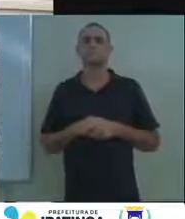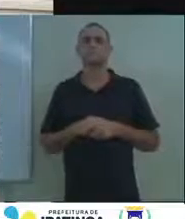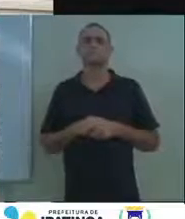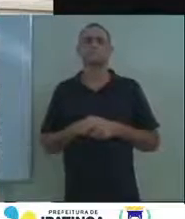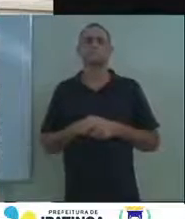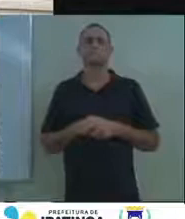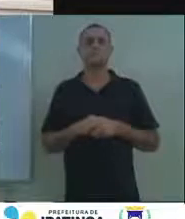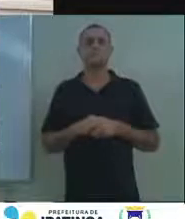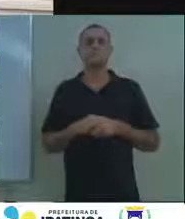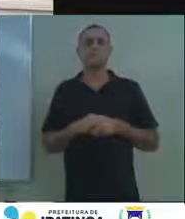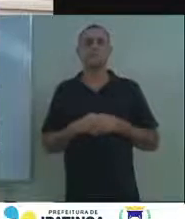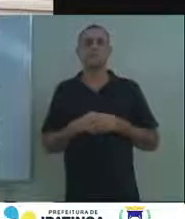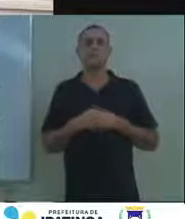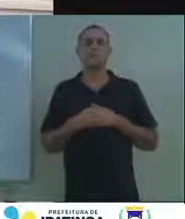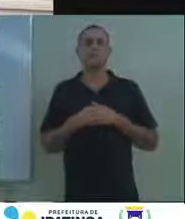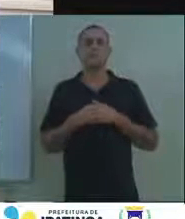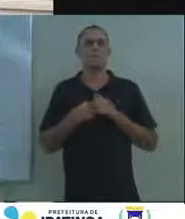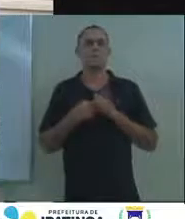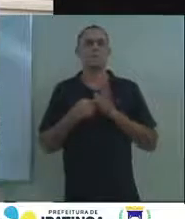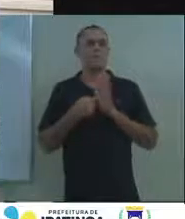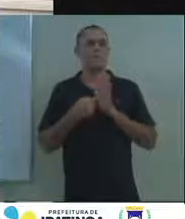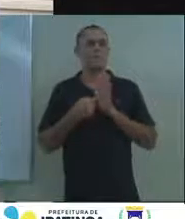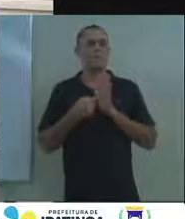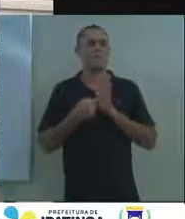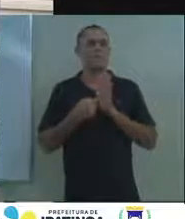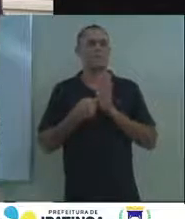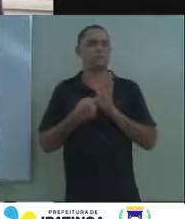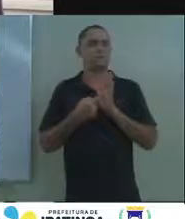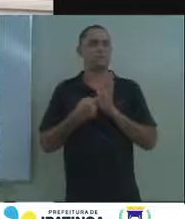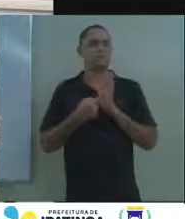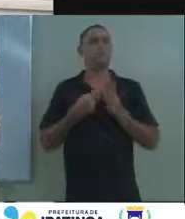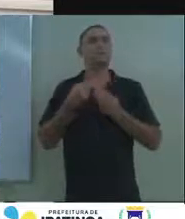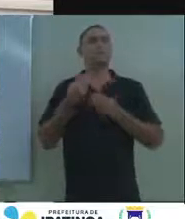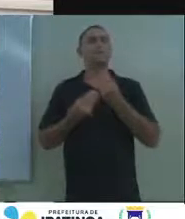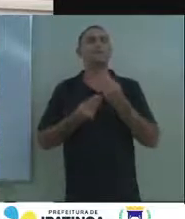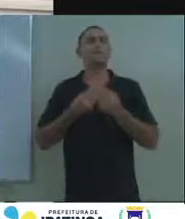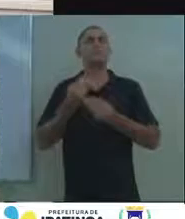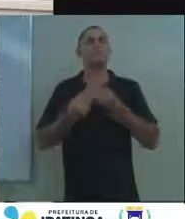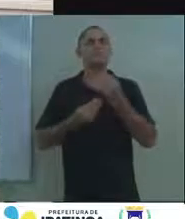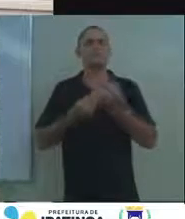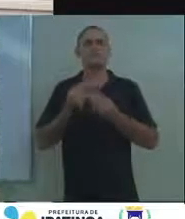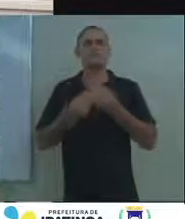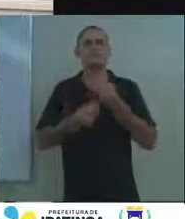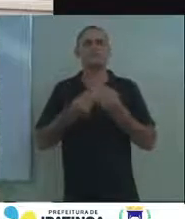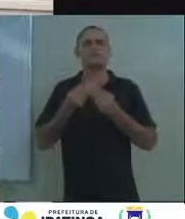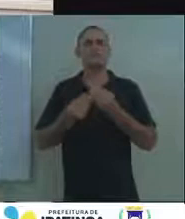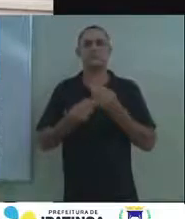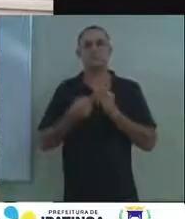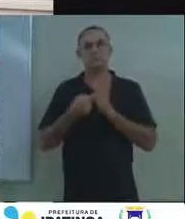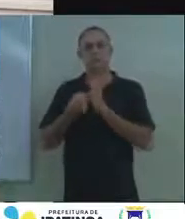Olha só, deixa eu te mostrar uma coisa. Eu acho que eles sentiram sua falta, sim. Olha só o que eu recebi.